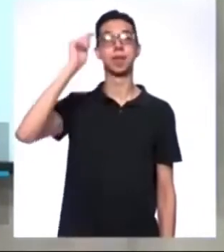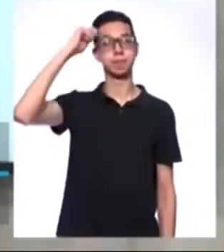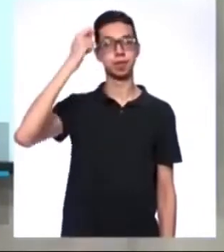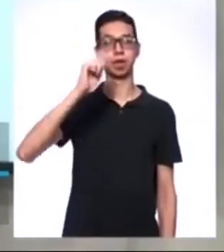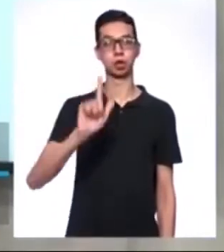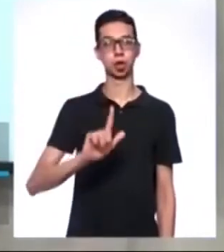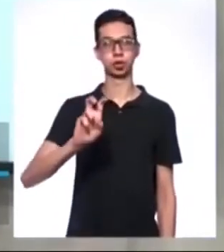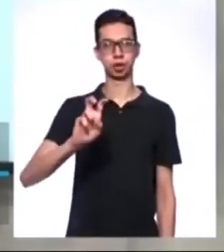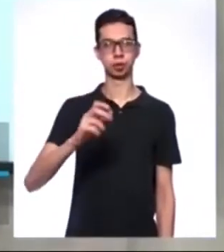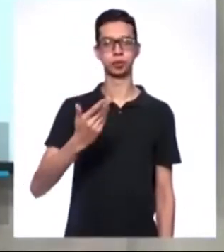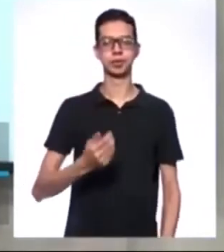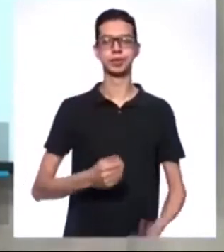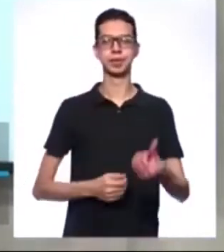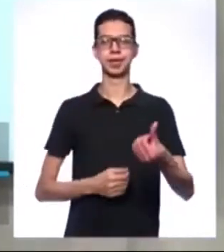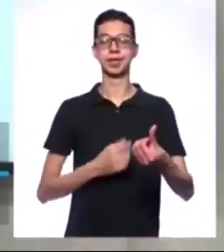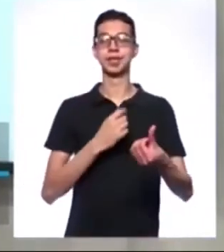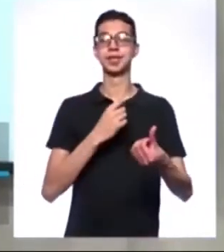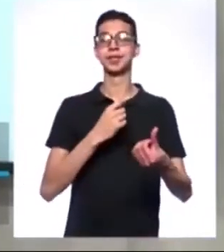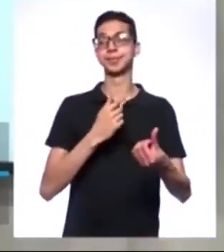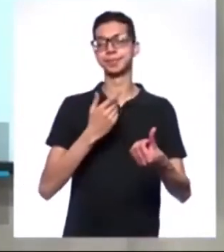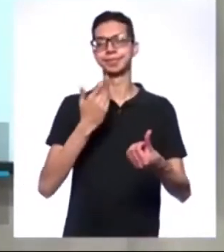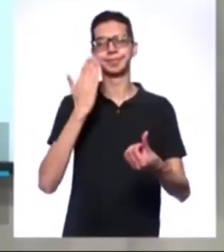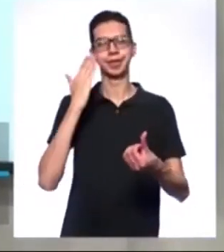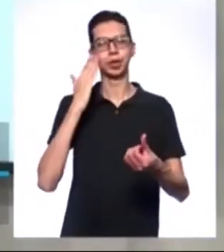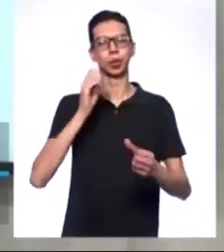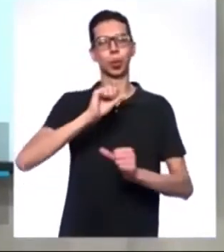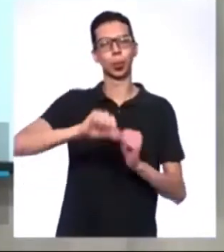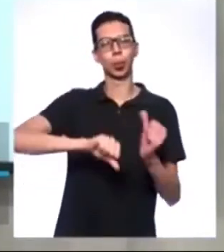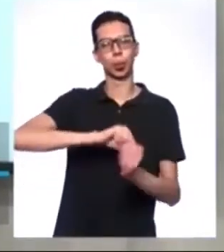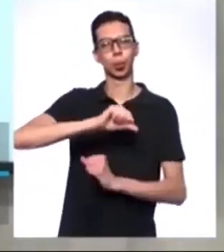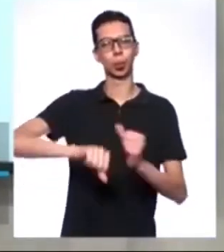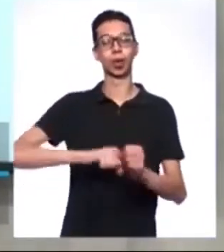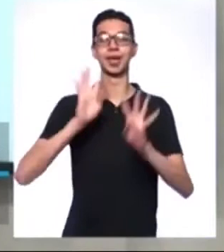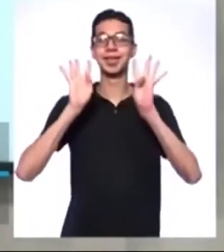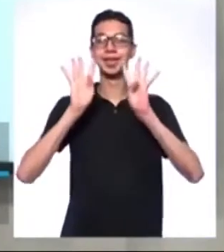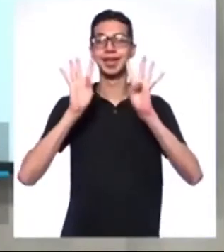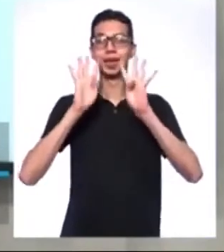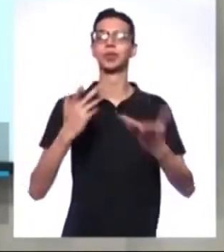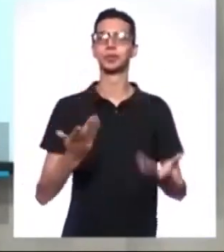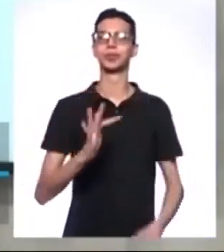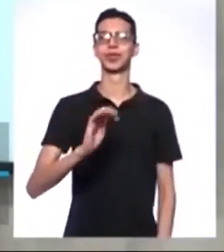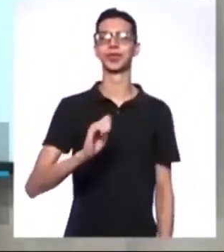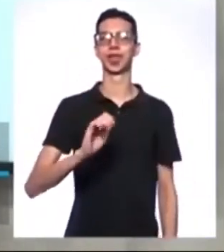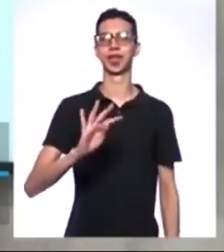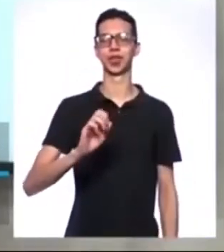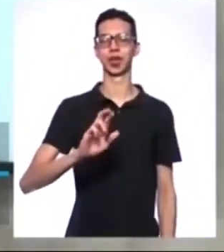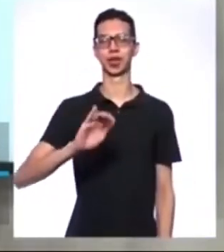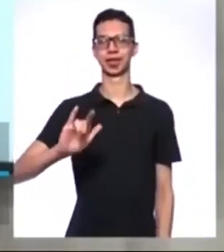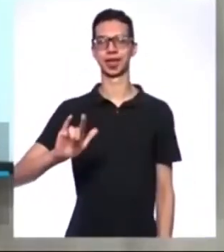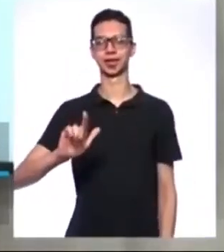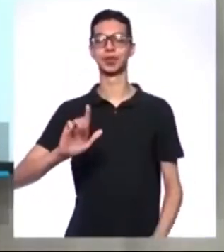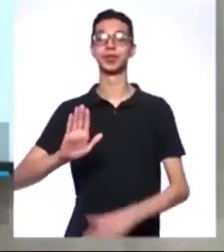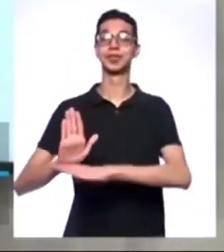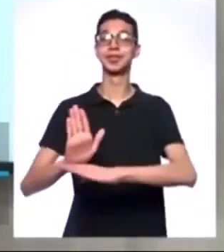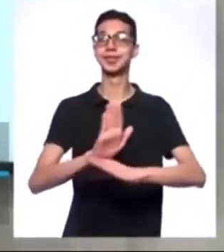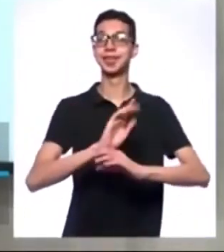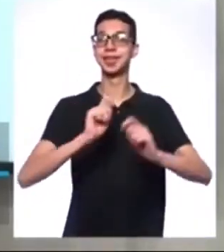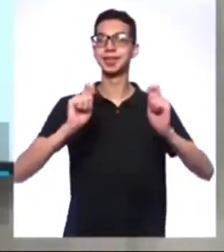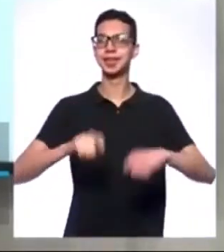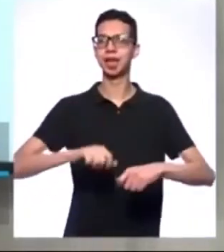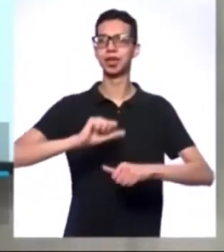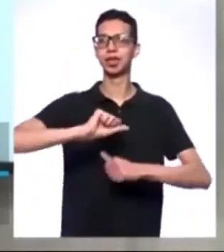e vermelho azul e preta seis olha aqui legal gente é o fatorial ele ajuda a gente fazer é